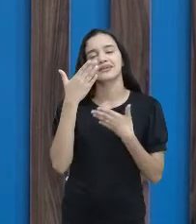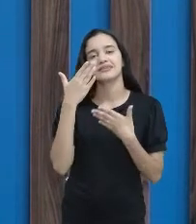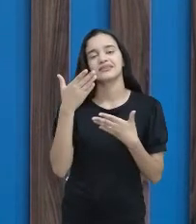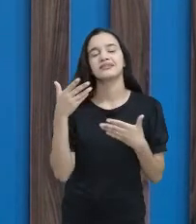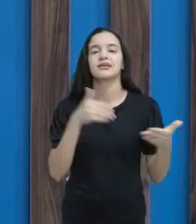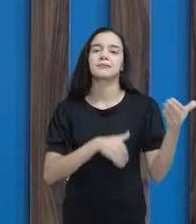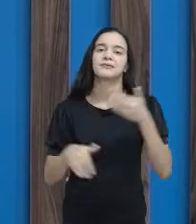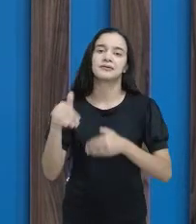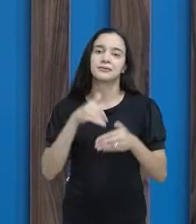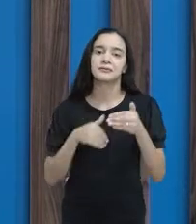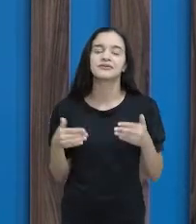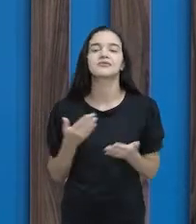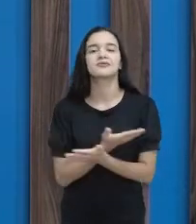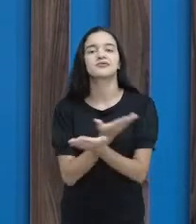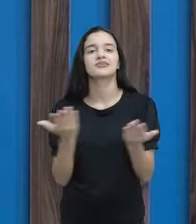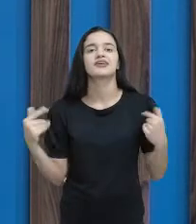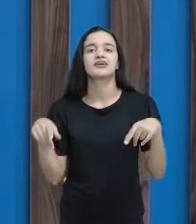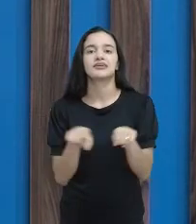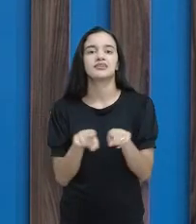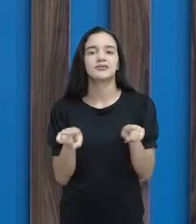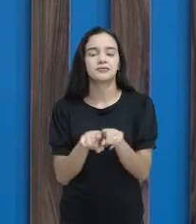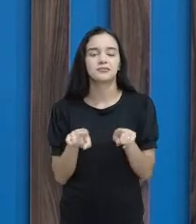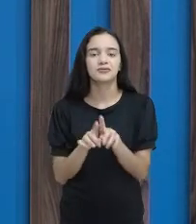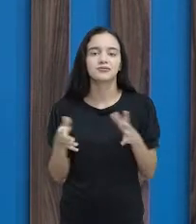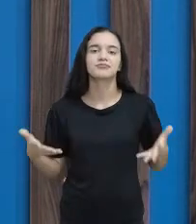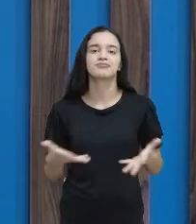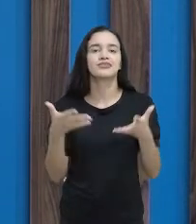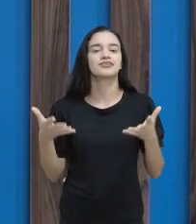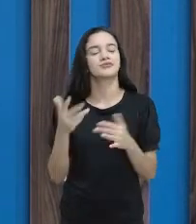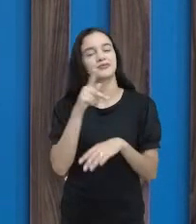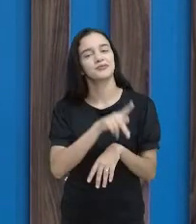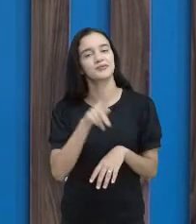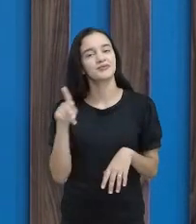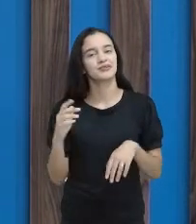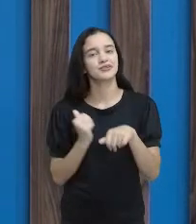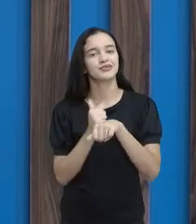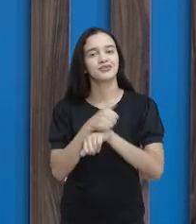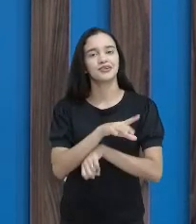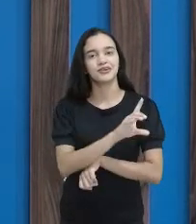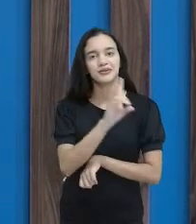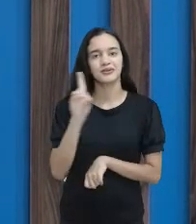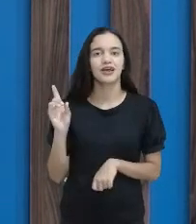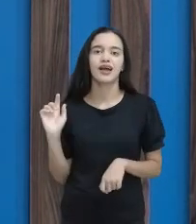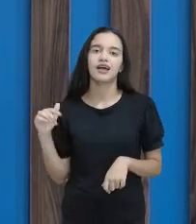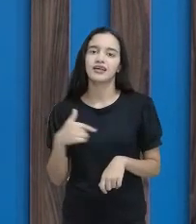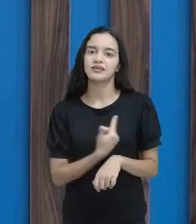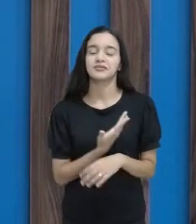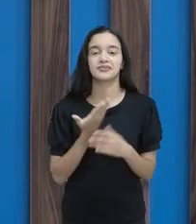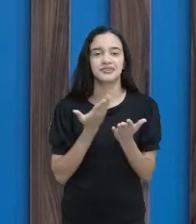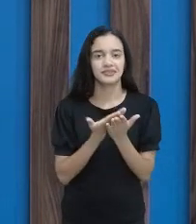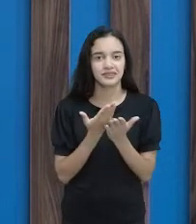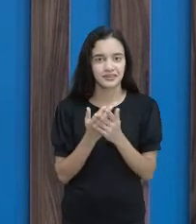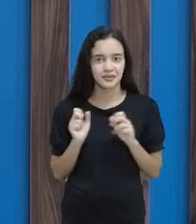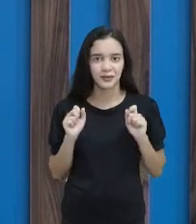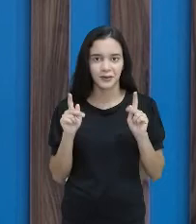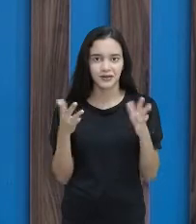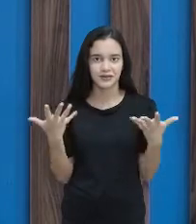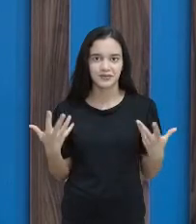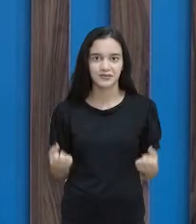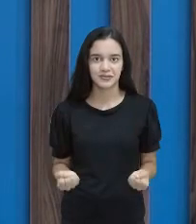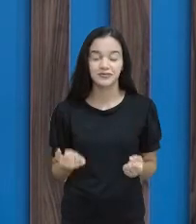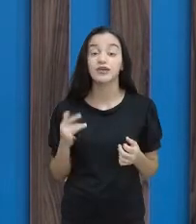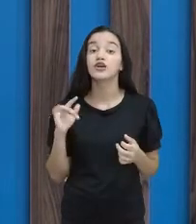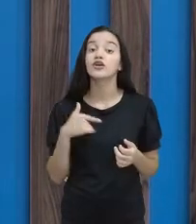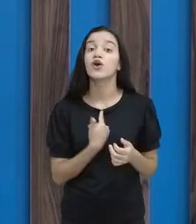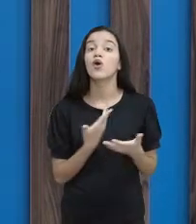vocês e o incentivo que os professores, coordenadores e os gestores têm dado em relação aí às nossas aulas, ok? Vamos lá, Carol, o que é